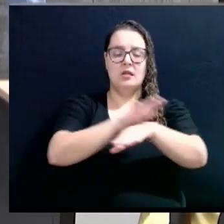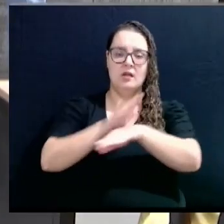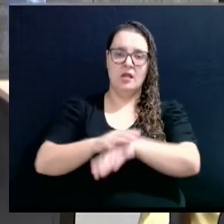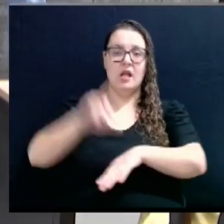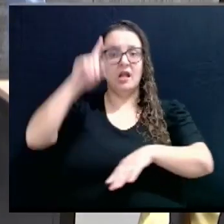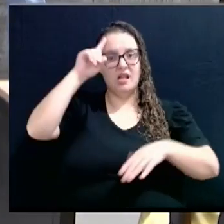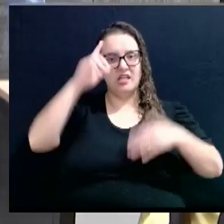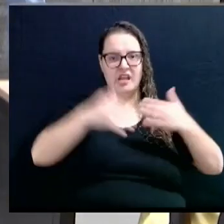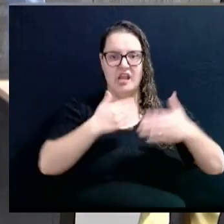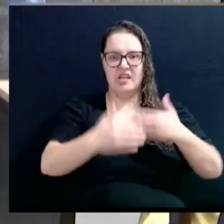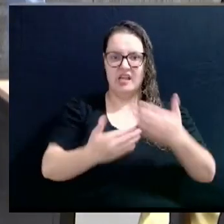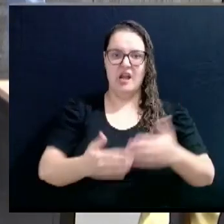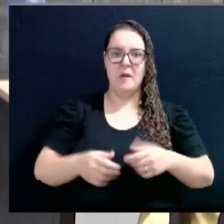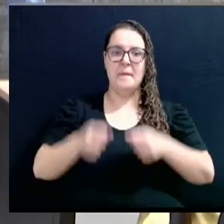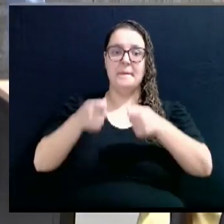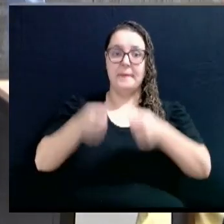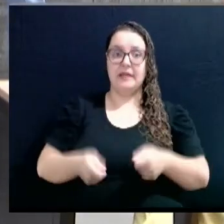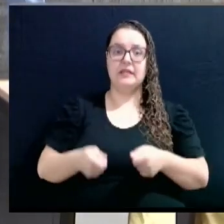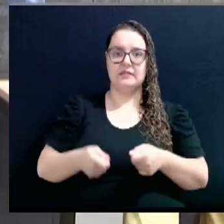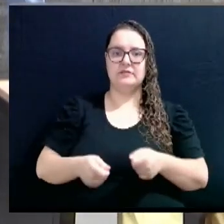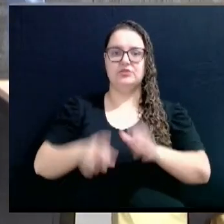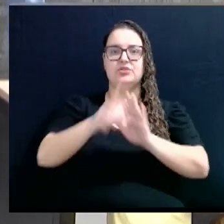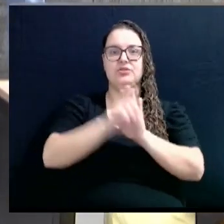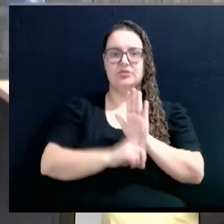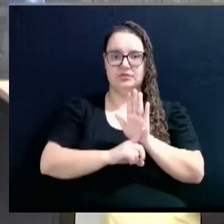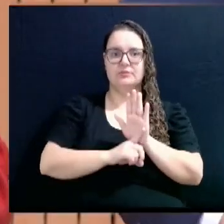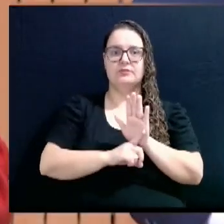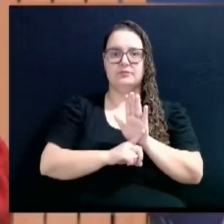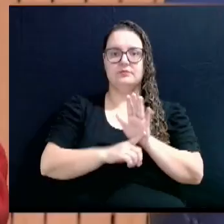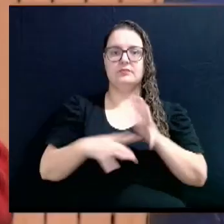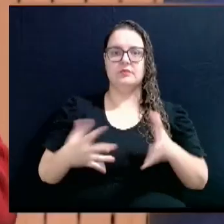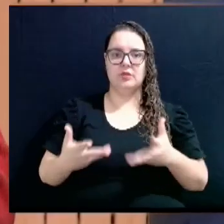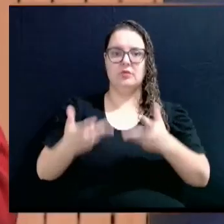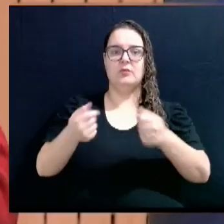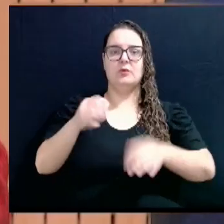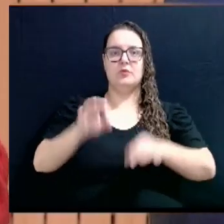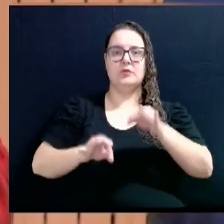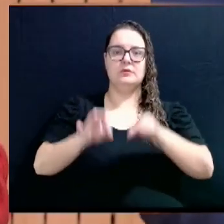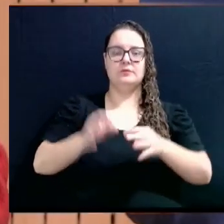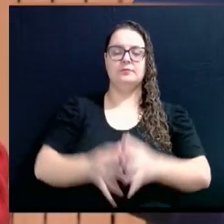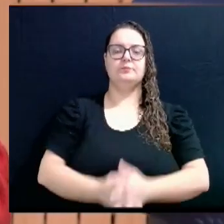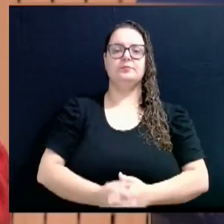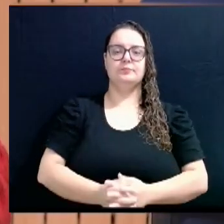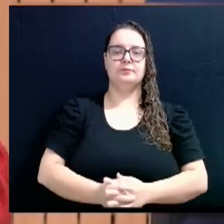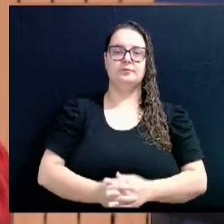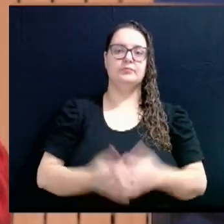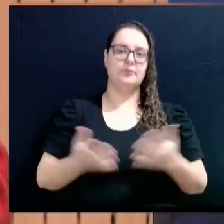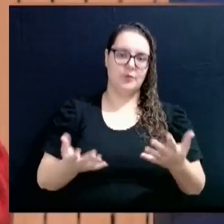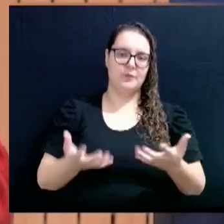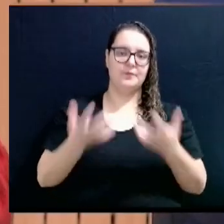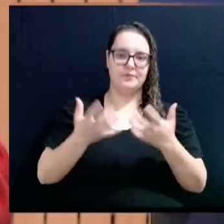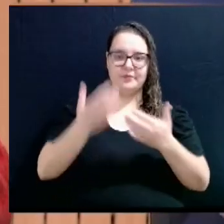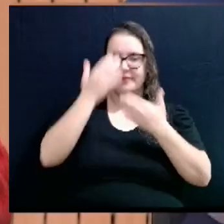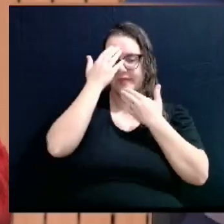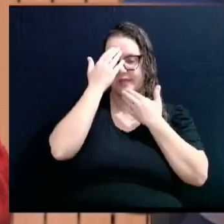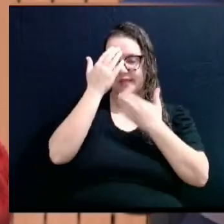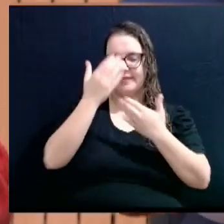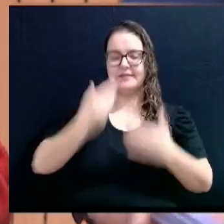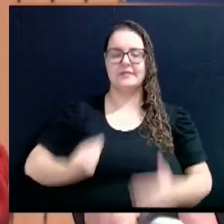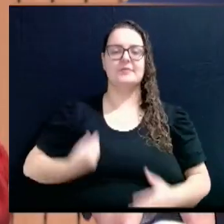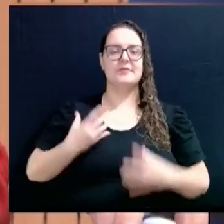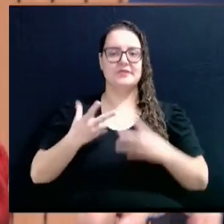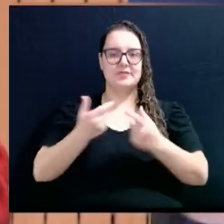para a garantia de direitos e a promoção da justiça. Bom, quero mais uma vez agradecer a presença de todo mundo